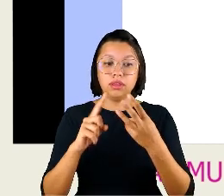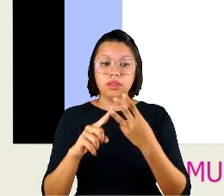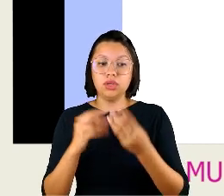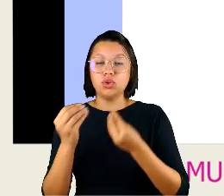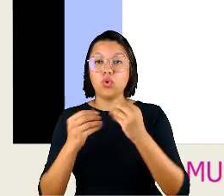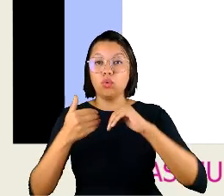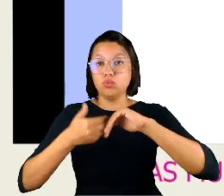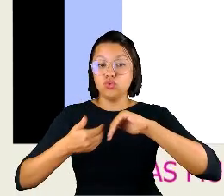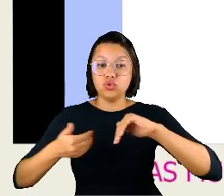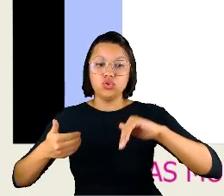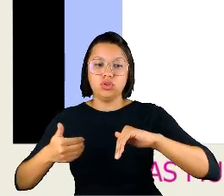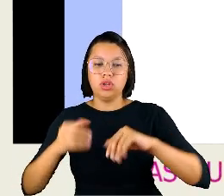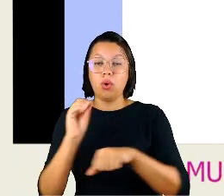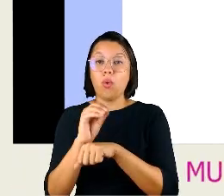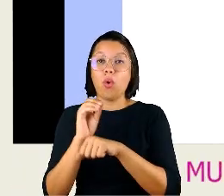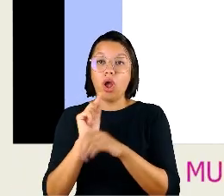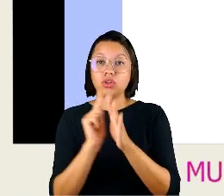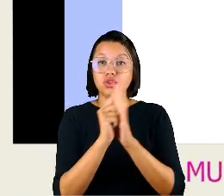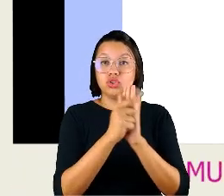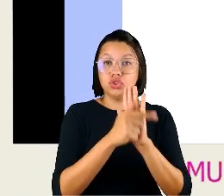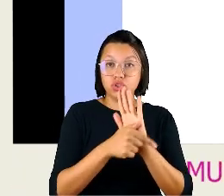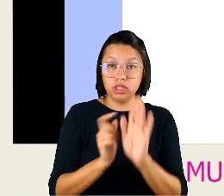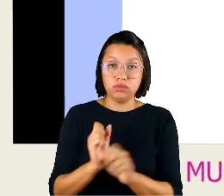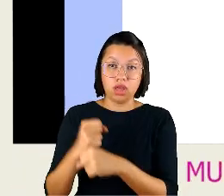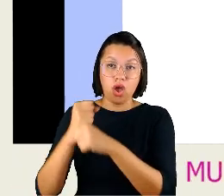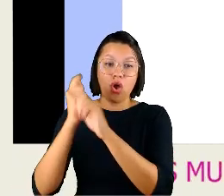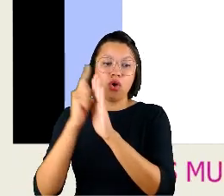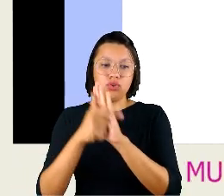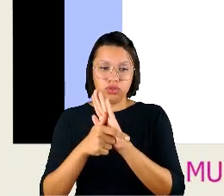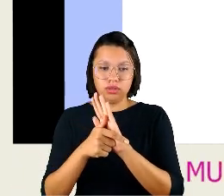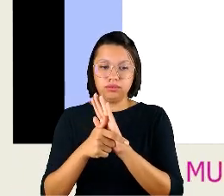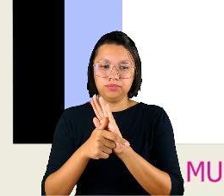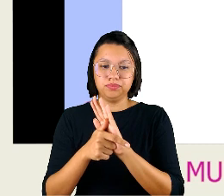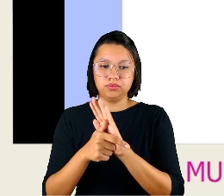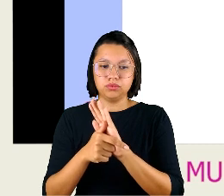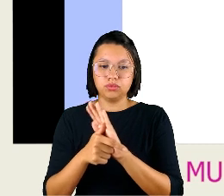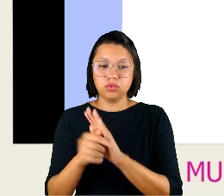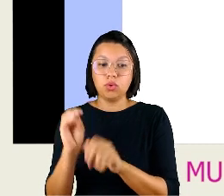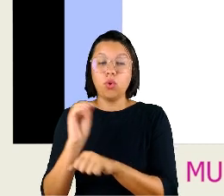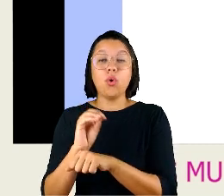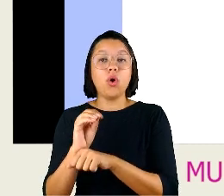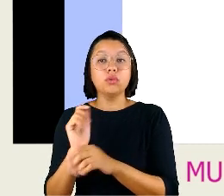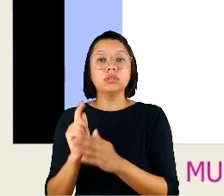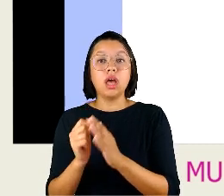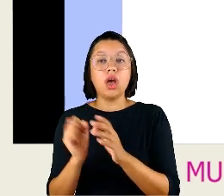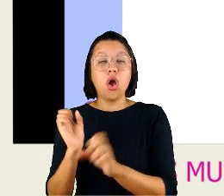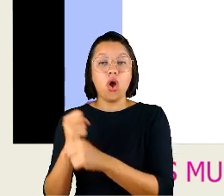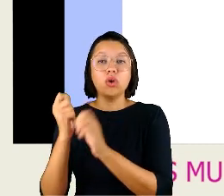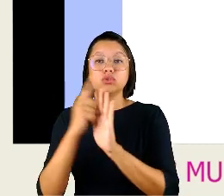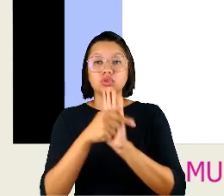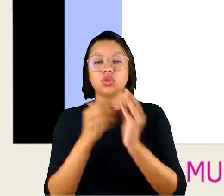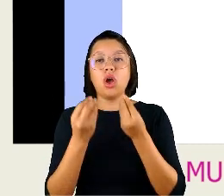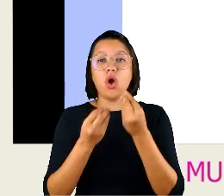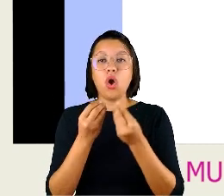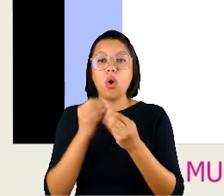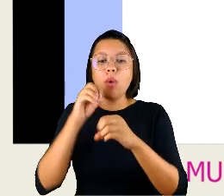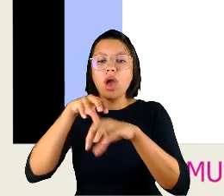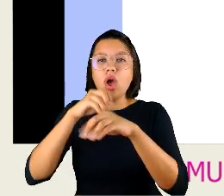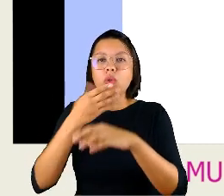desvincular o cuidado de gênero das construções de gênero, o cuidado das construções de gênero, como criar, né, e educar